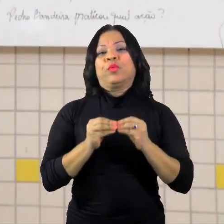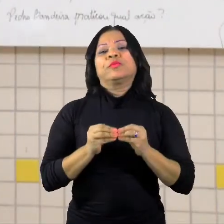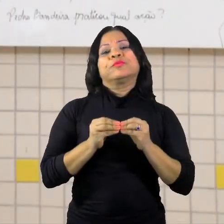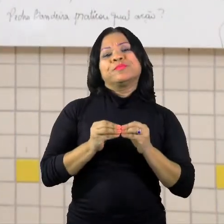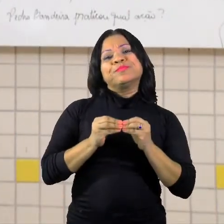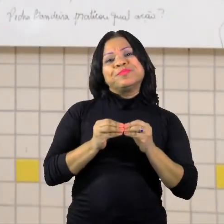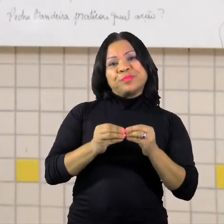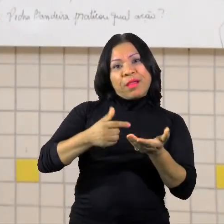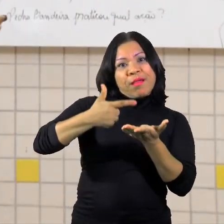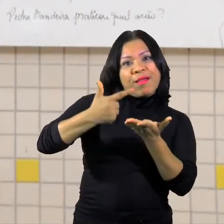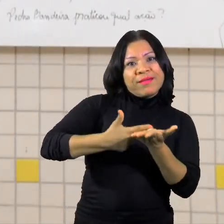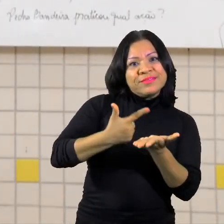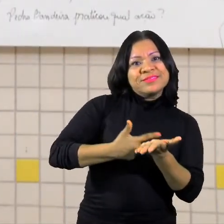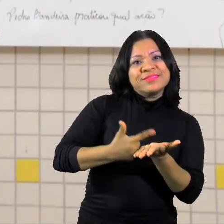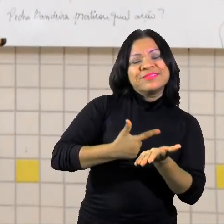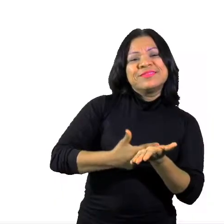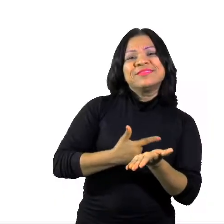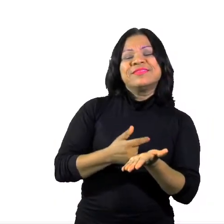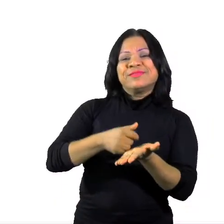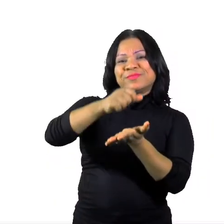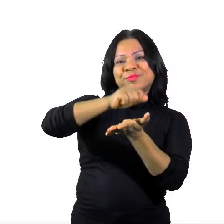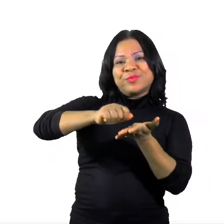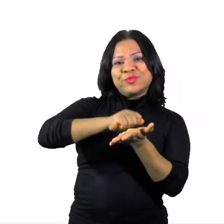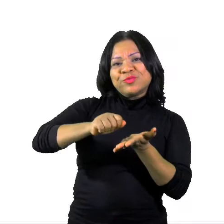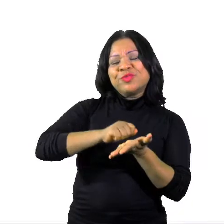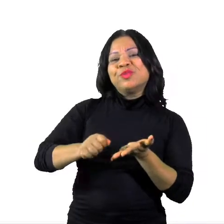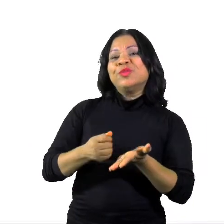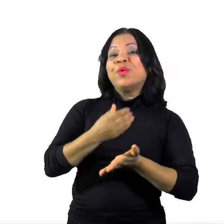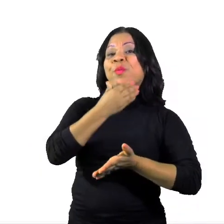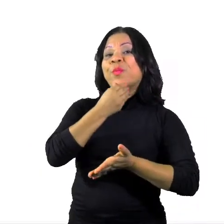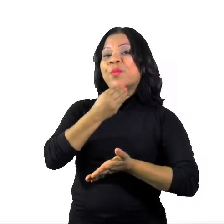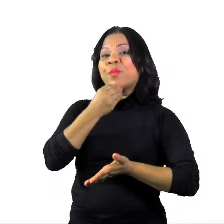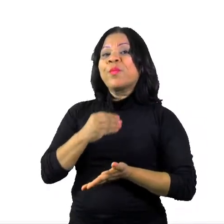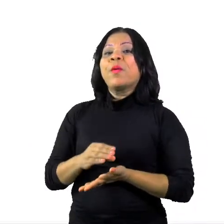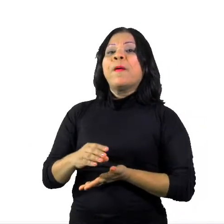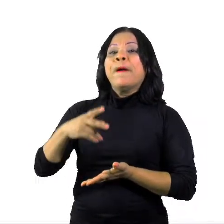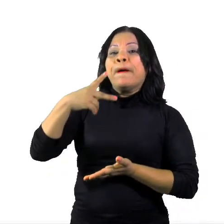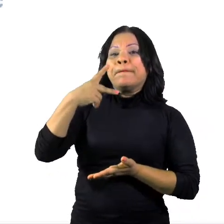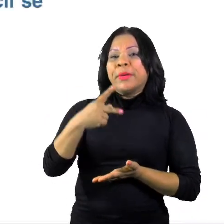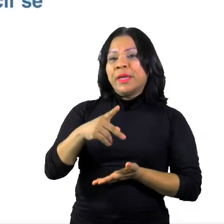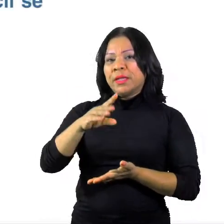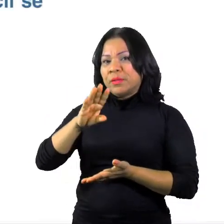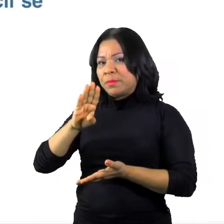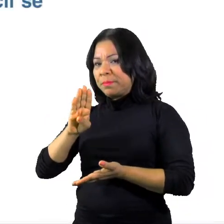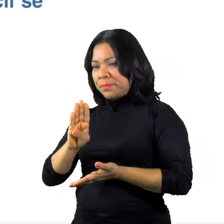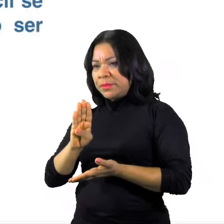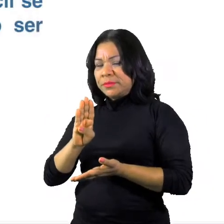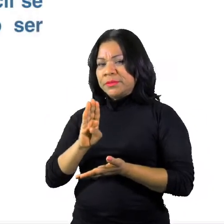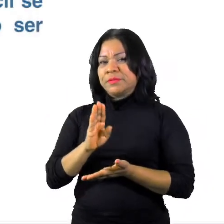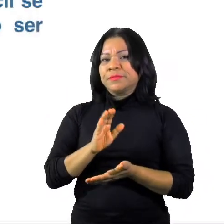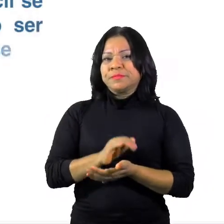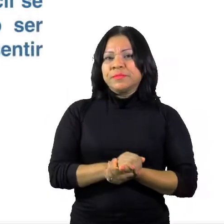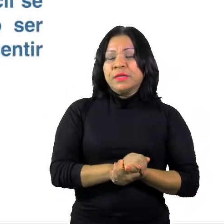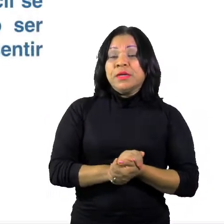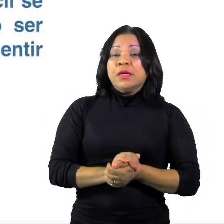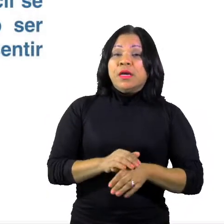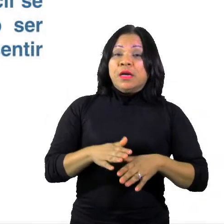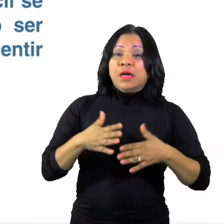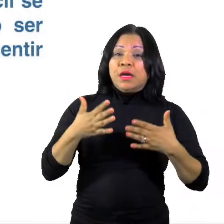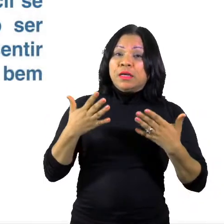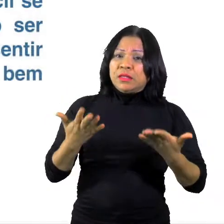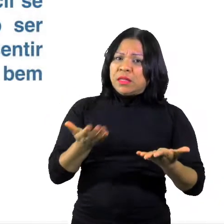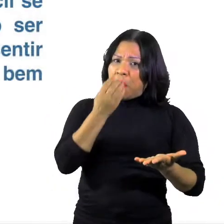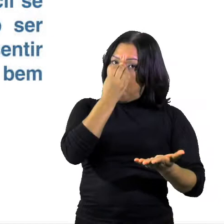Os Caras foi escrito por Pedro Bandeira. Em que ano? Em 1984. Para o público adolescente,